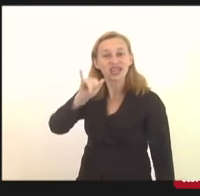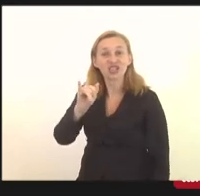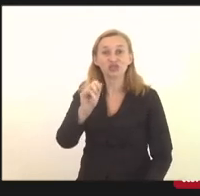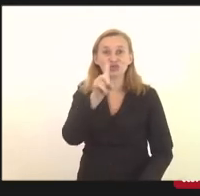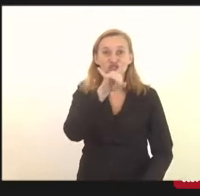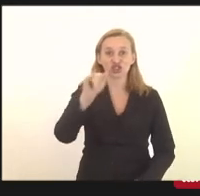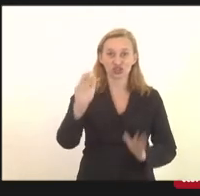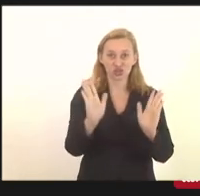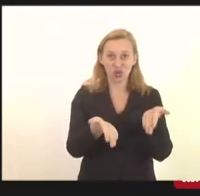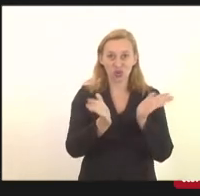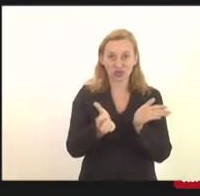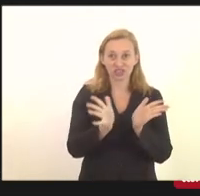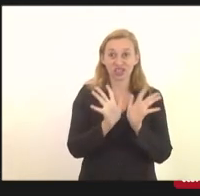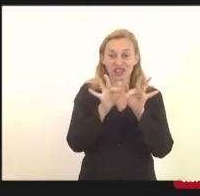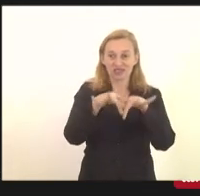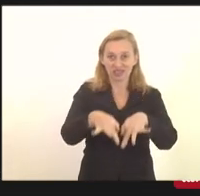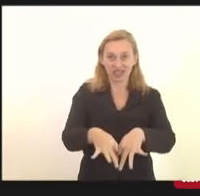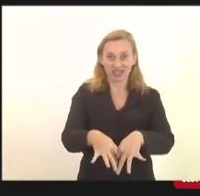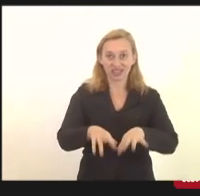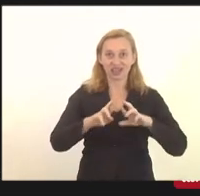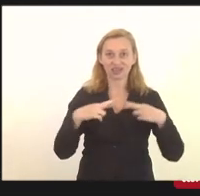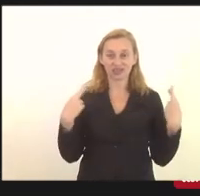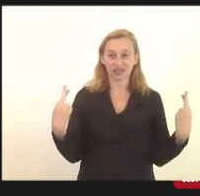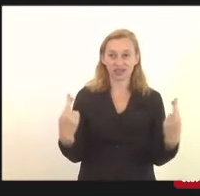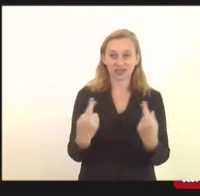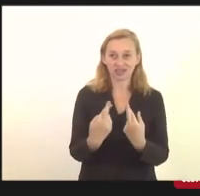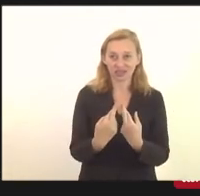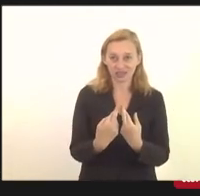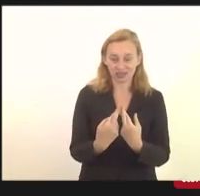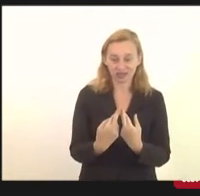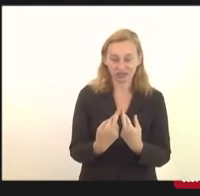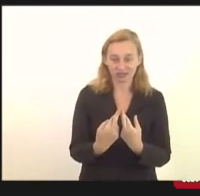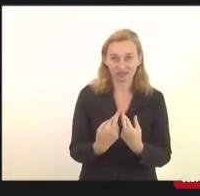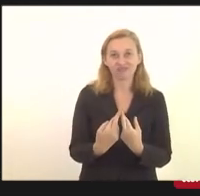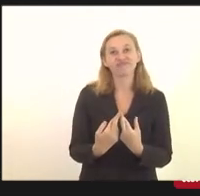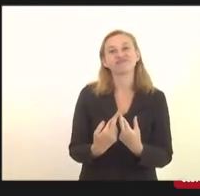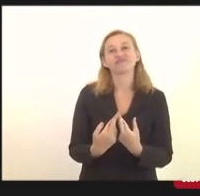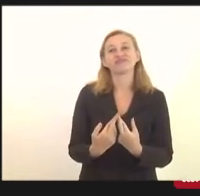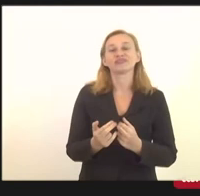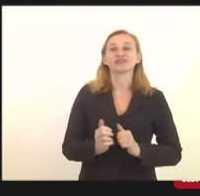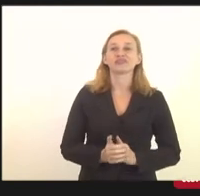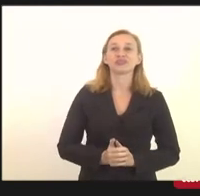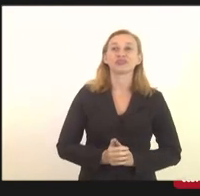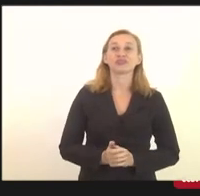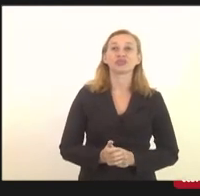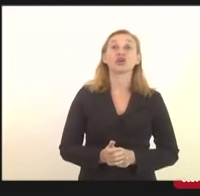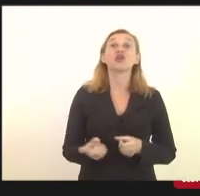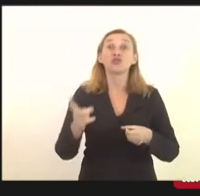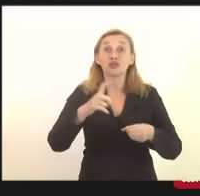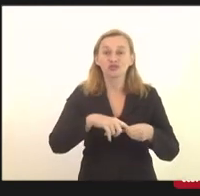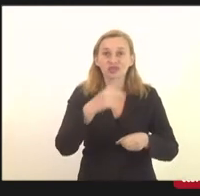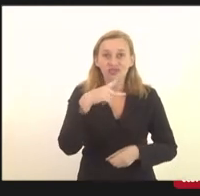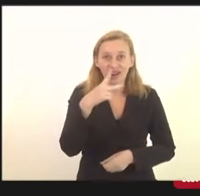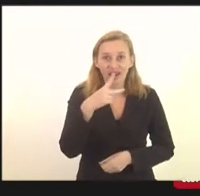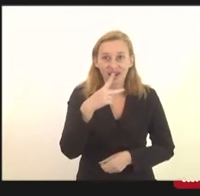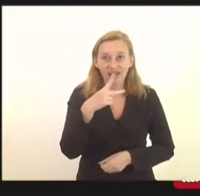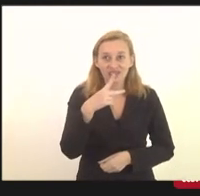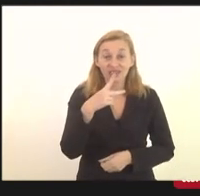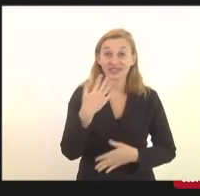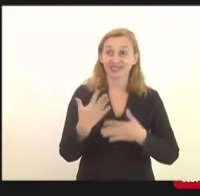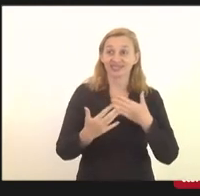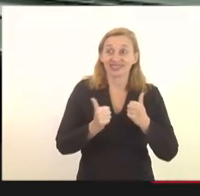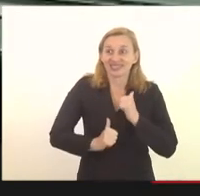de hoje, dou por encerrada a nossa reunião e volto a falar. Estou